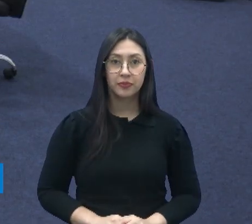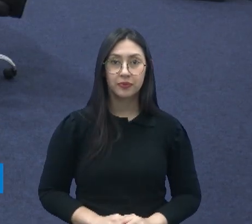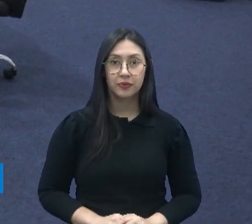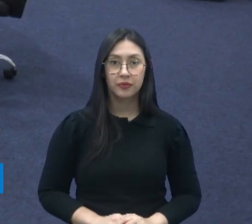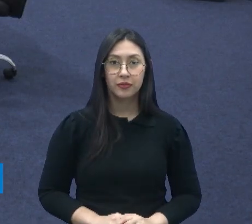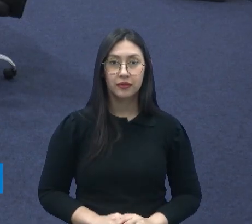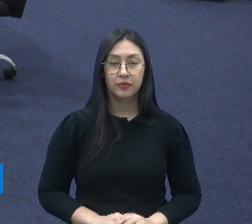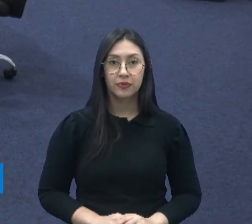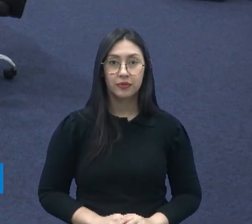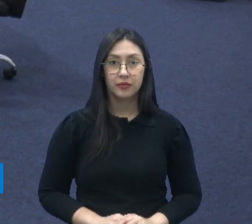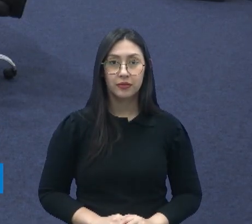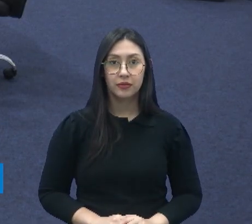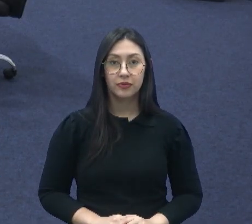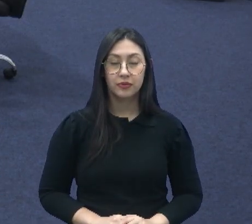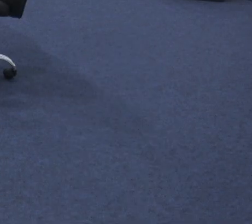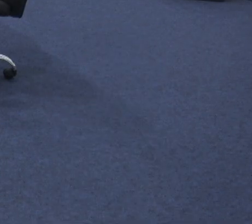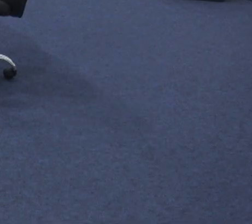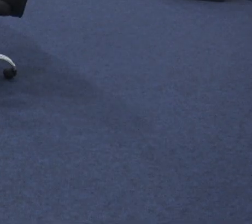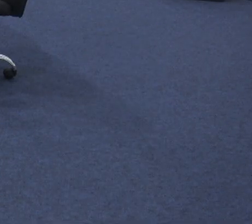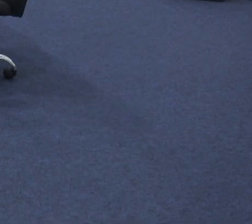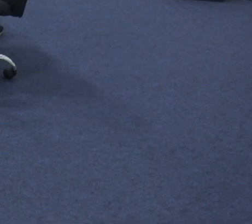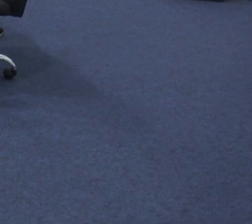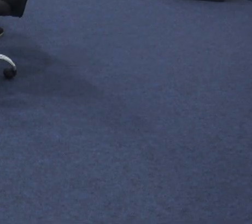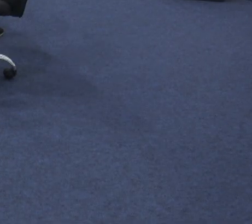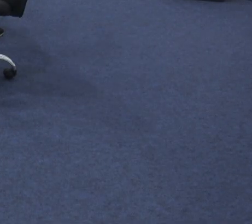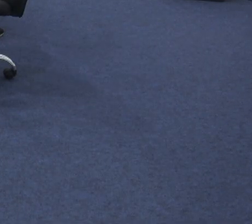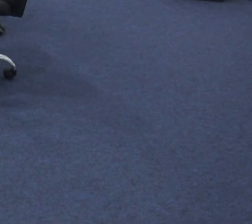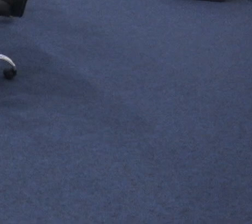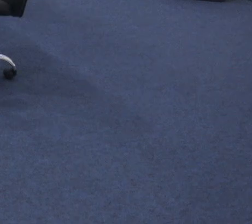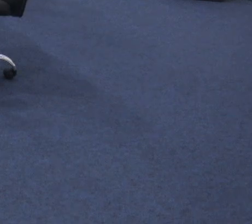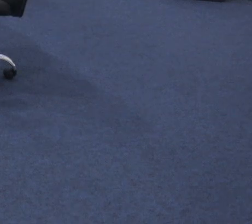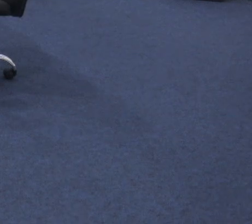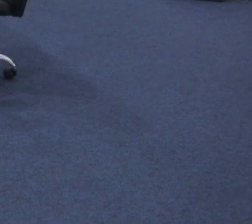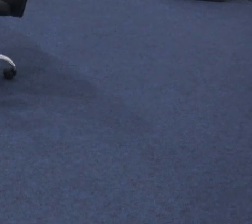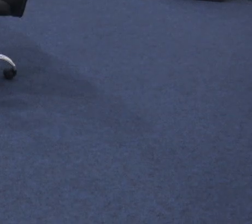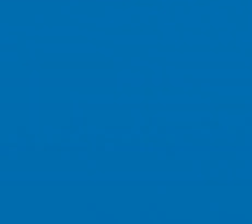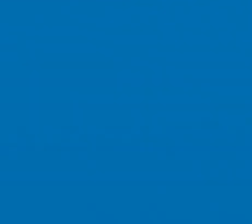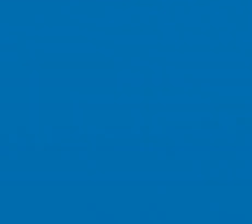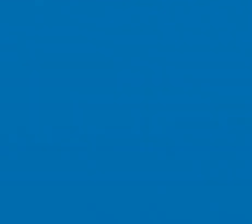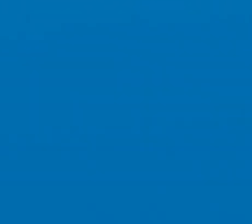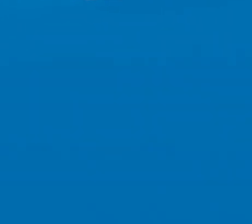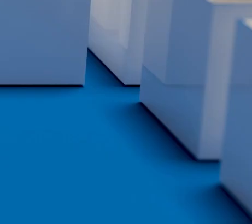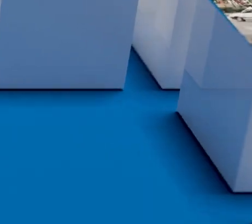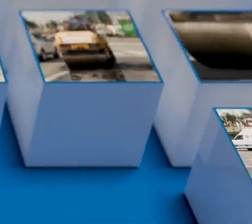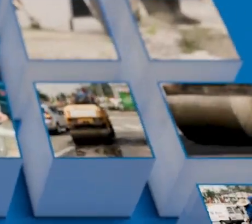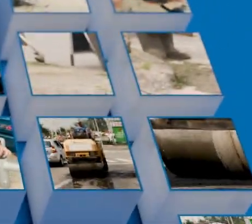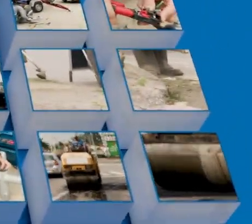Obrigada.